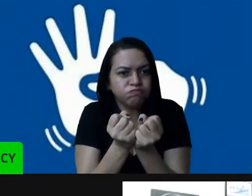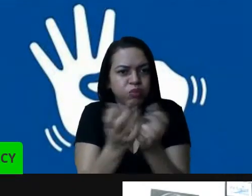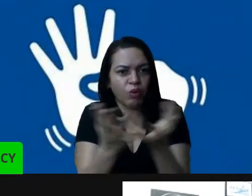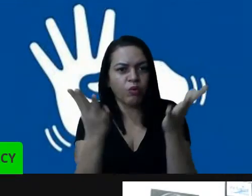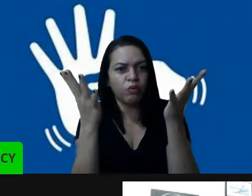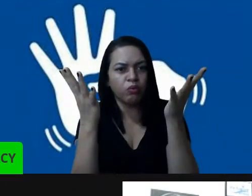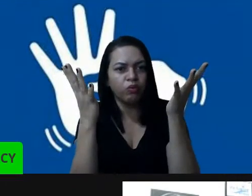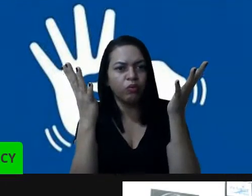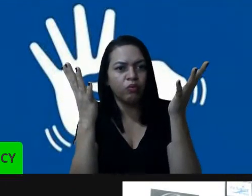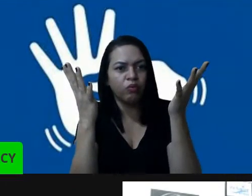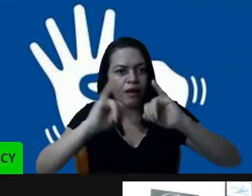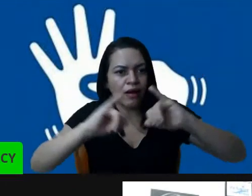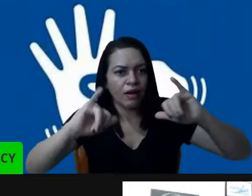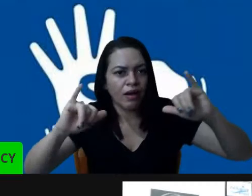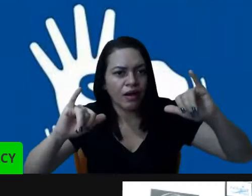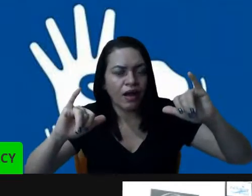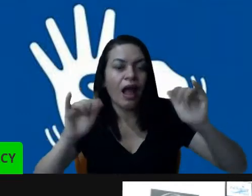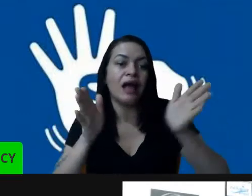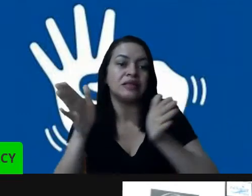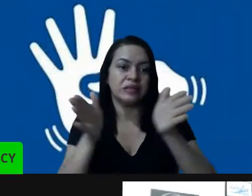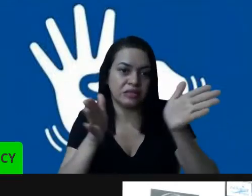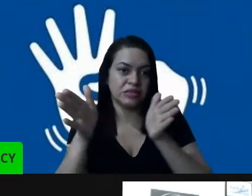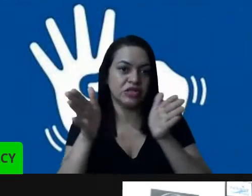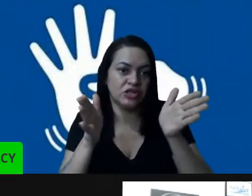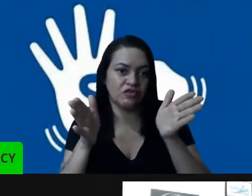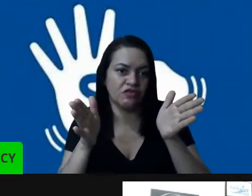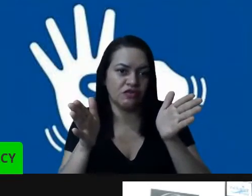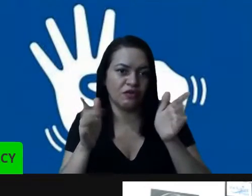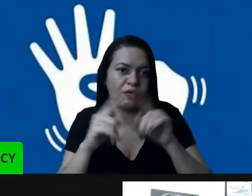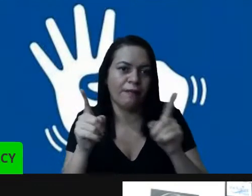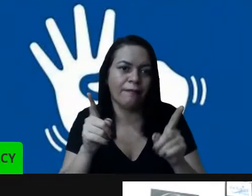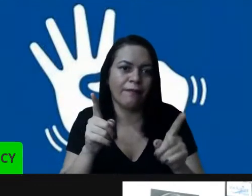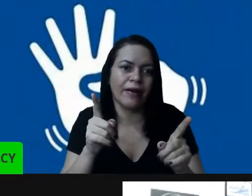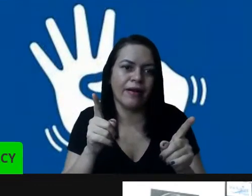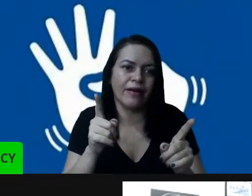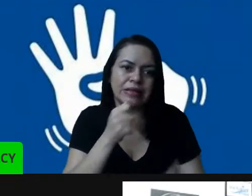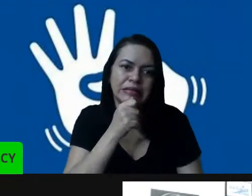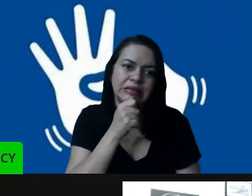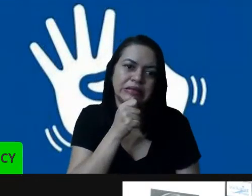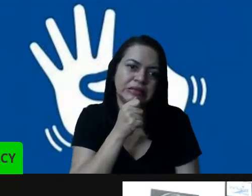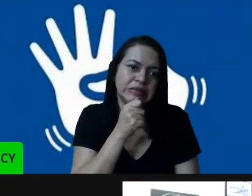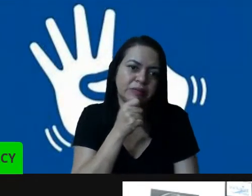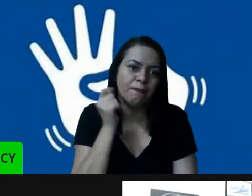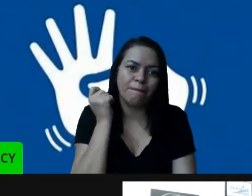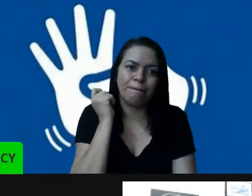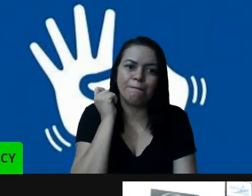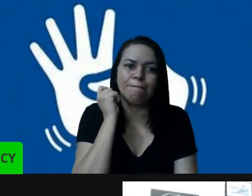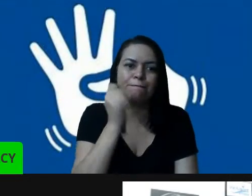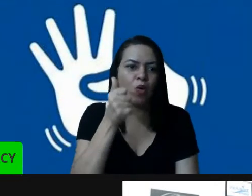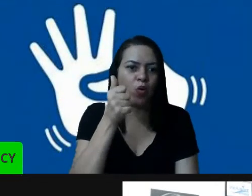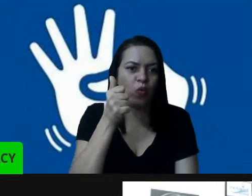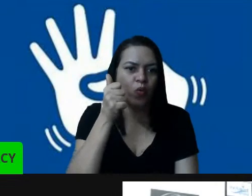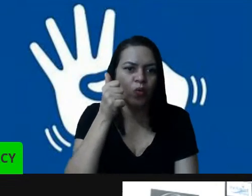de formato acessível. Mas ainda é pouco. A gente precisa que isso já saia de lá,